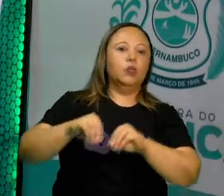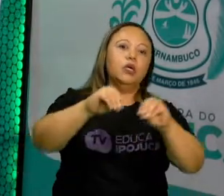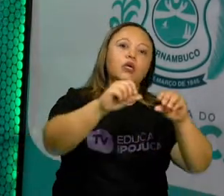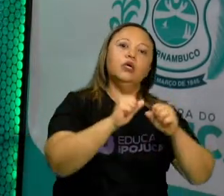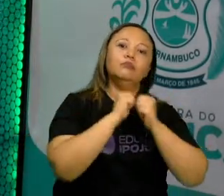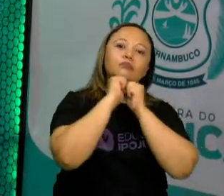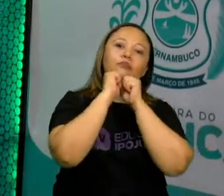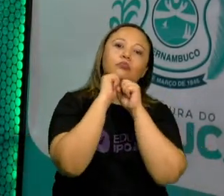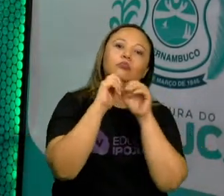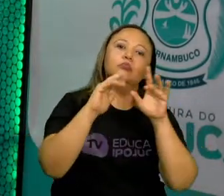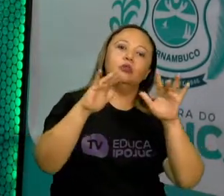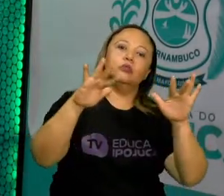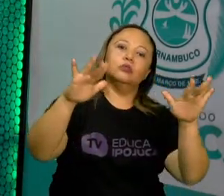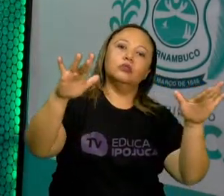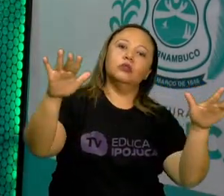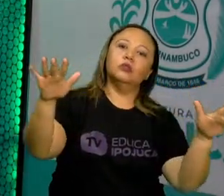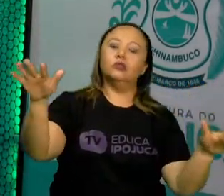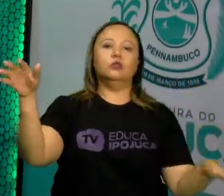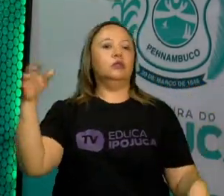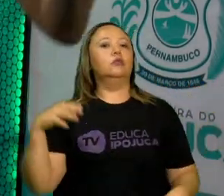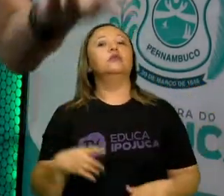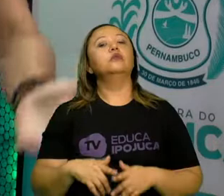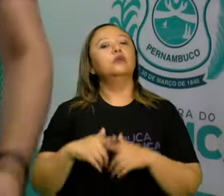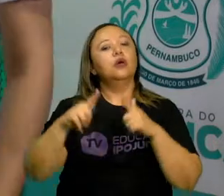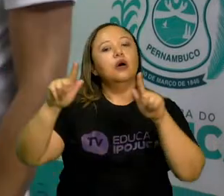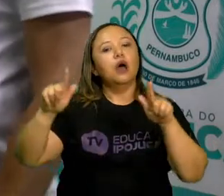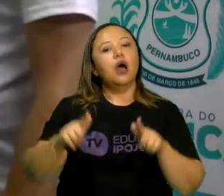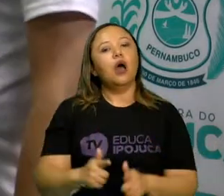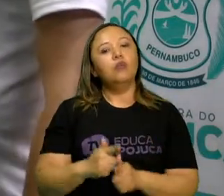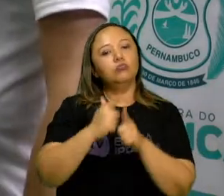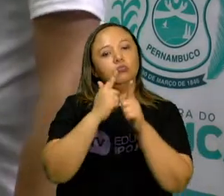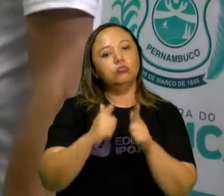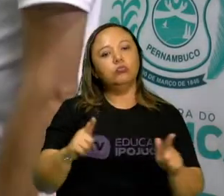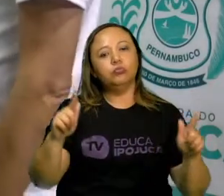né, os seus conhecimentos, seus saberes, enfim.